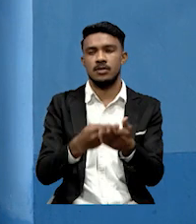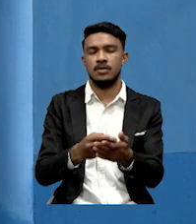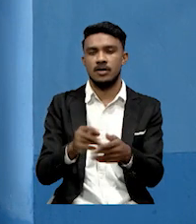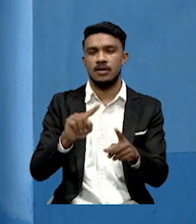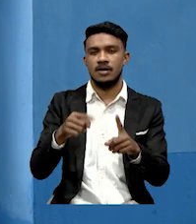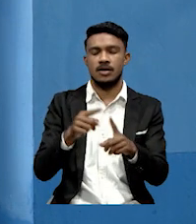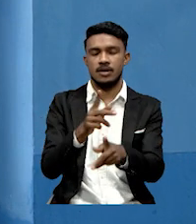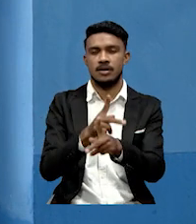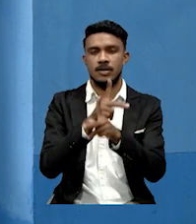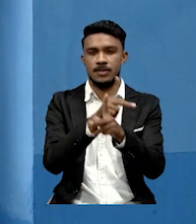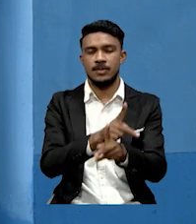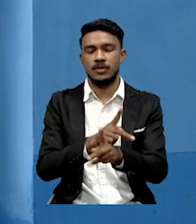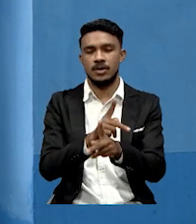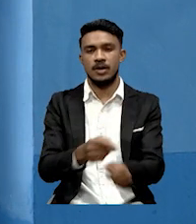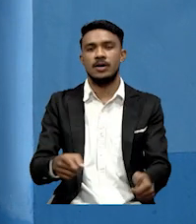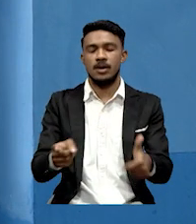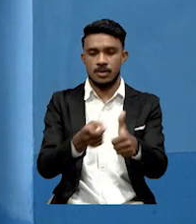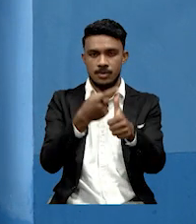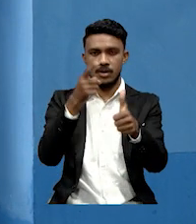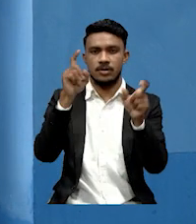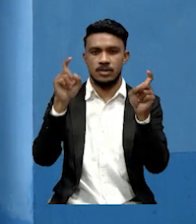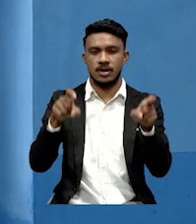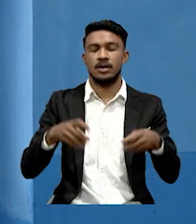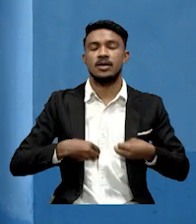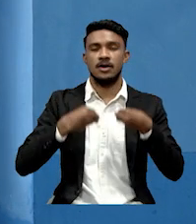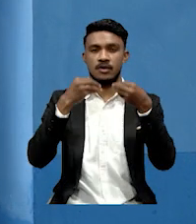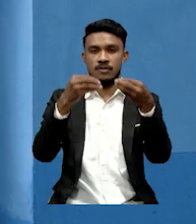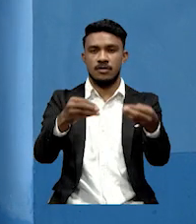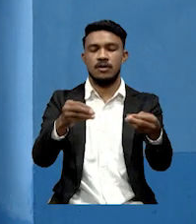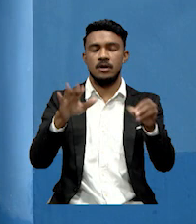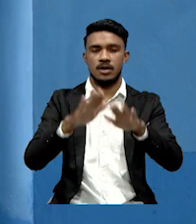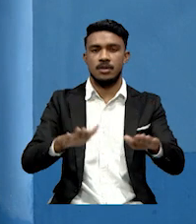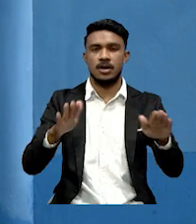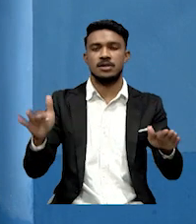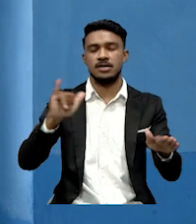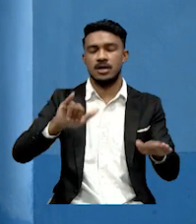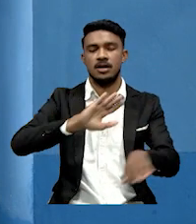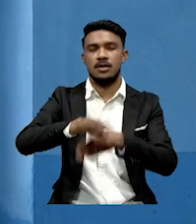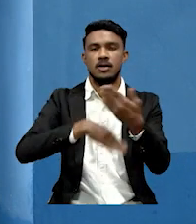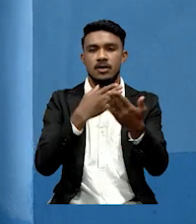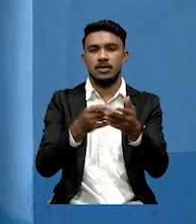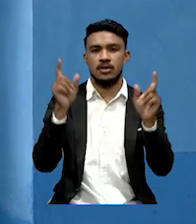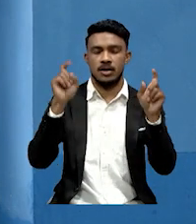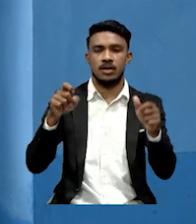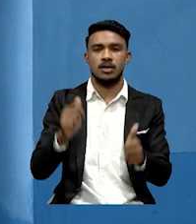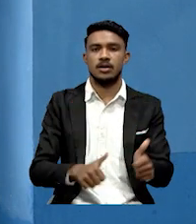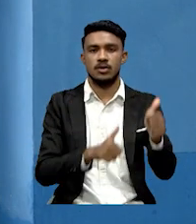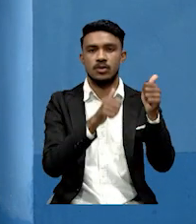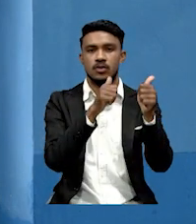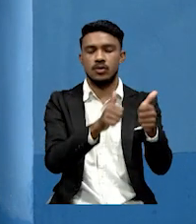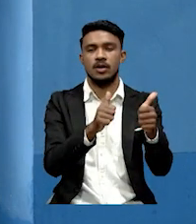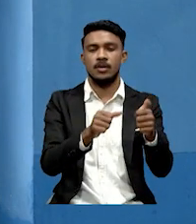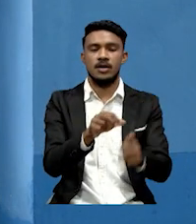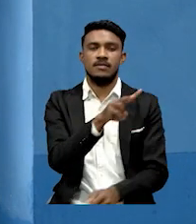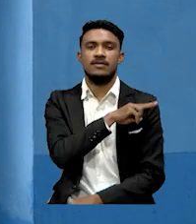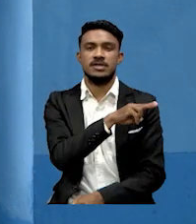primeiro tem que fo labarisira tem que hotu tem que tuir imunização, tem que vacina